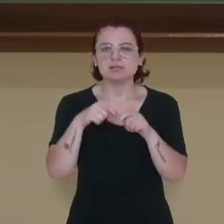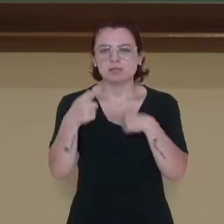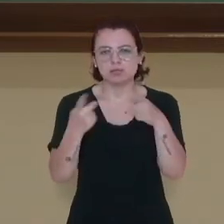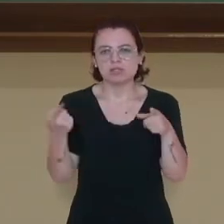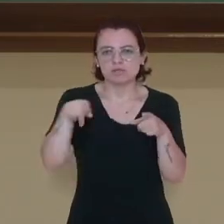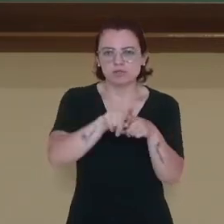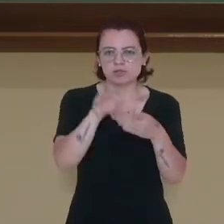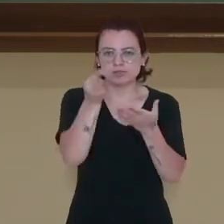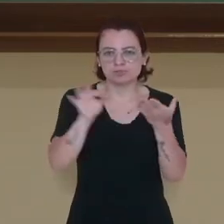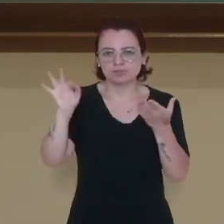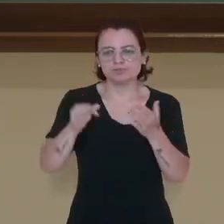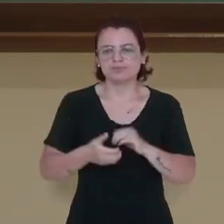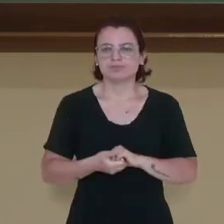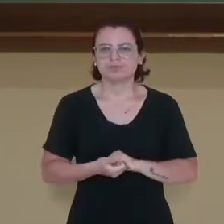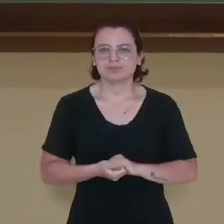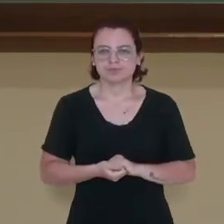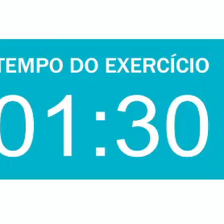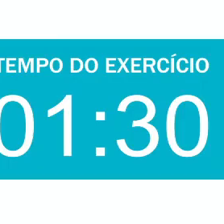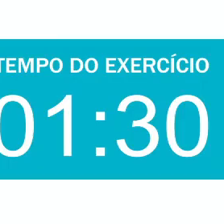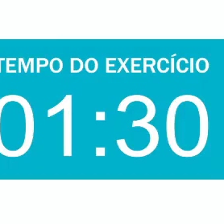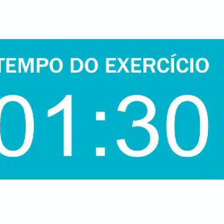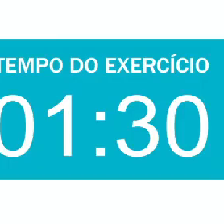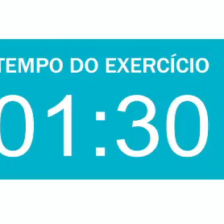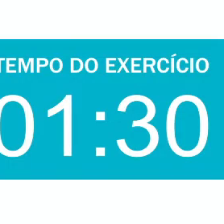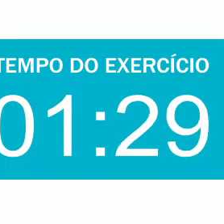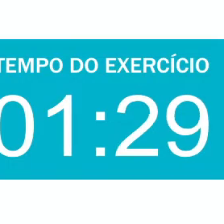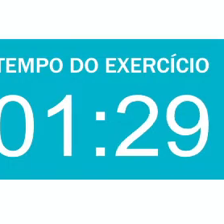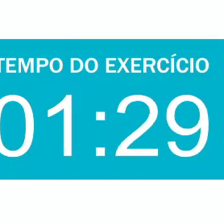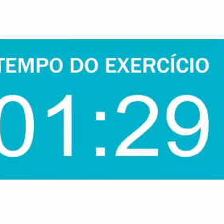resposta e retornaremos a seguir.